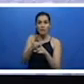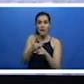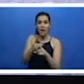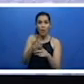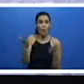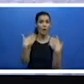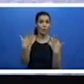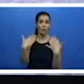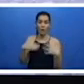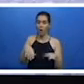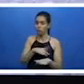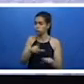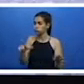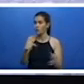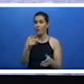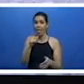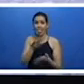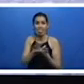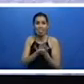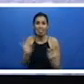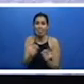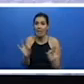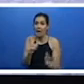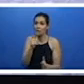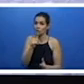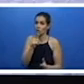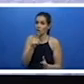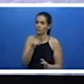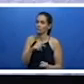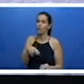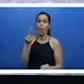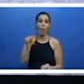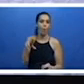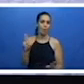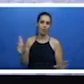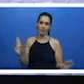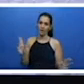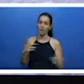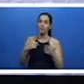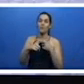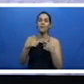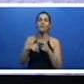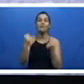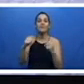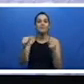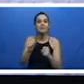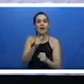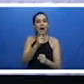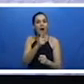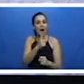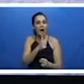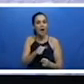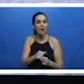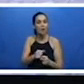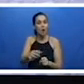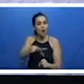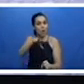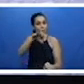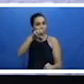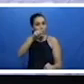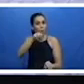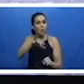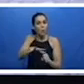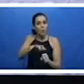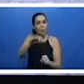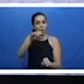esses animais, a principal forma de respiração deles é pela pele, respiração cutânea, onde o oxigênio se